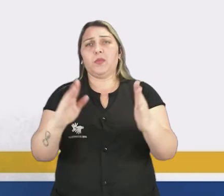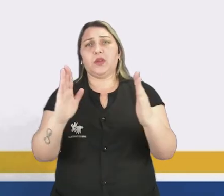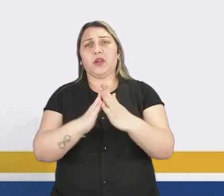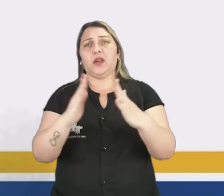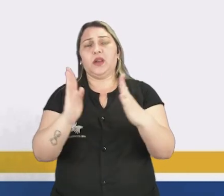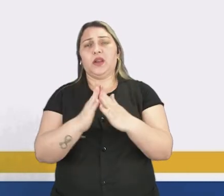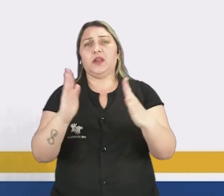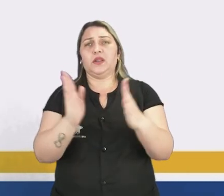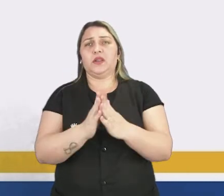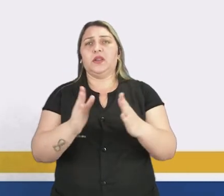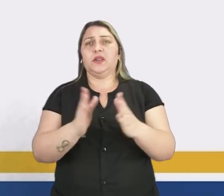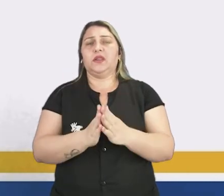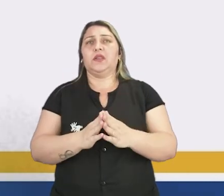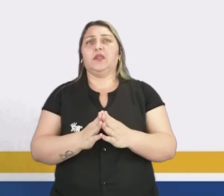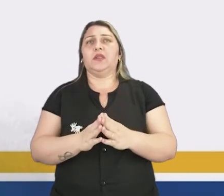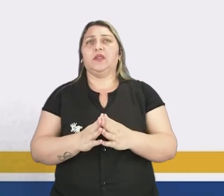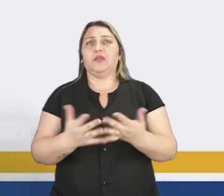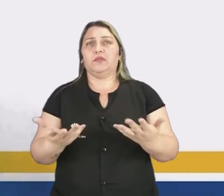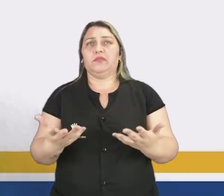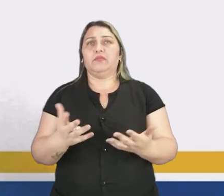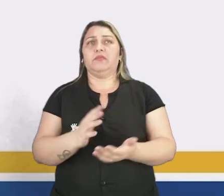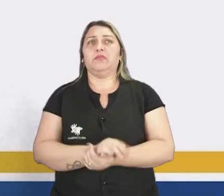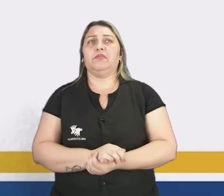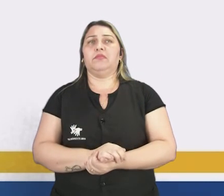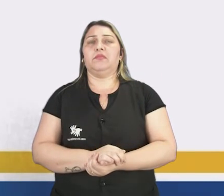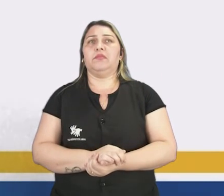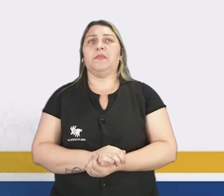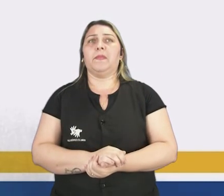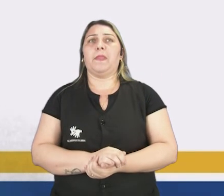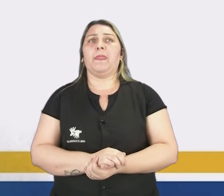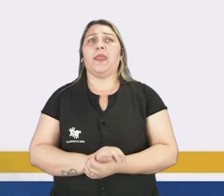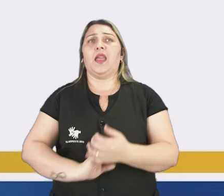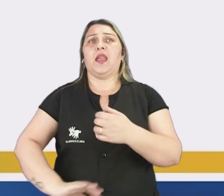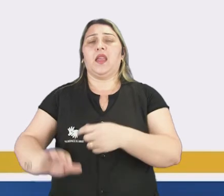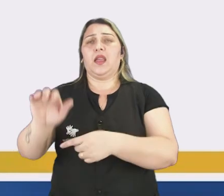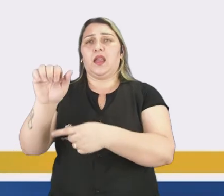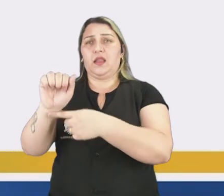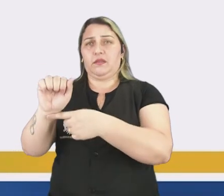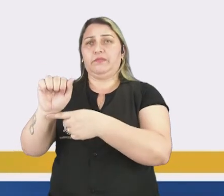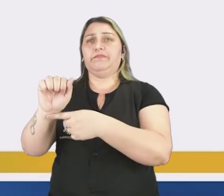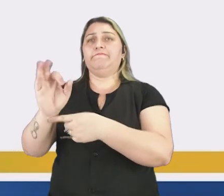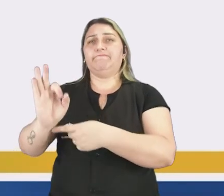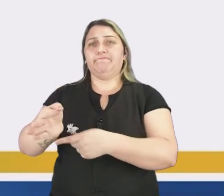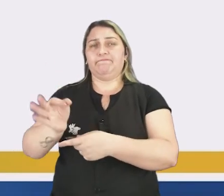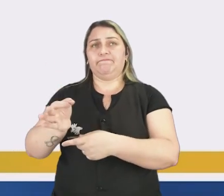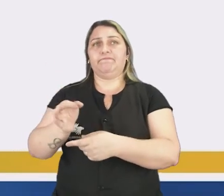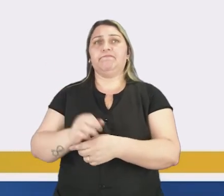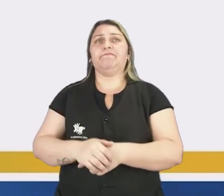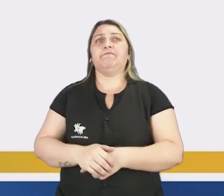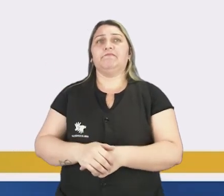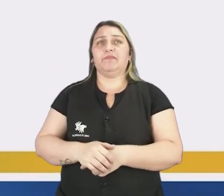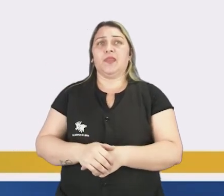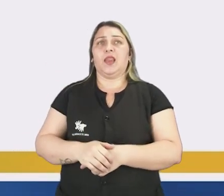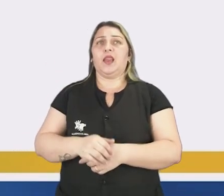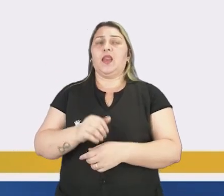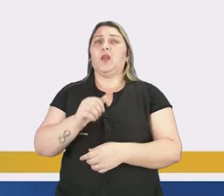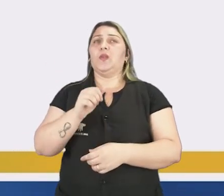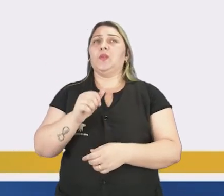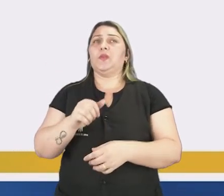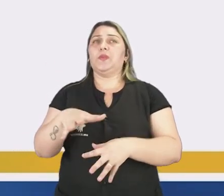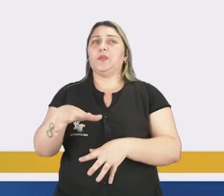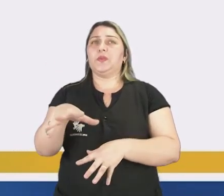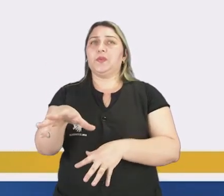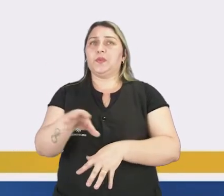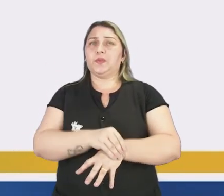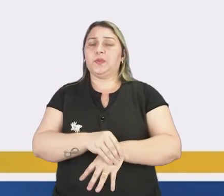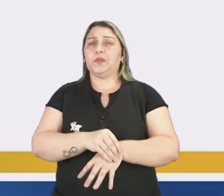jogados nos córregos e vira esgoto. Então a nossa alternativa certa é a A, provoca